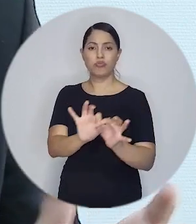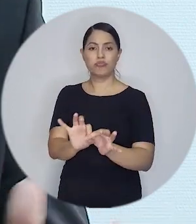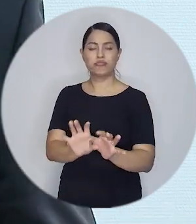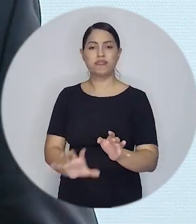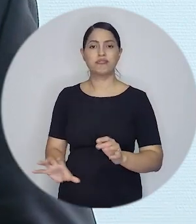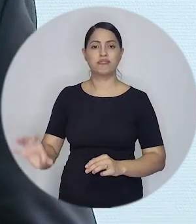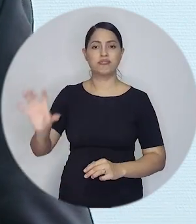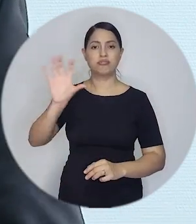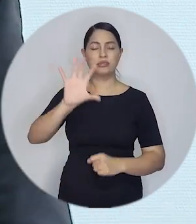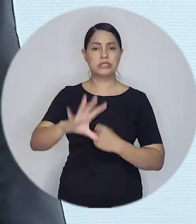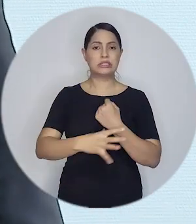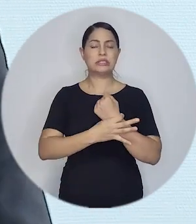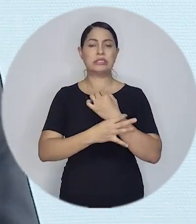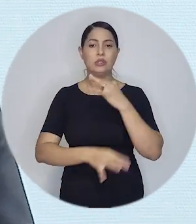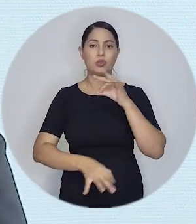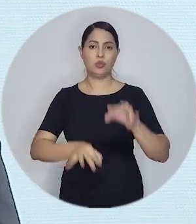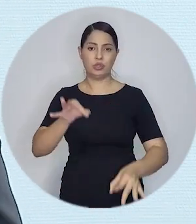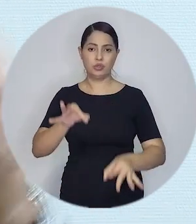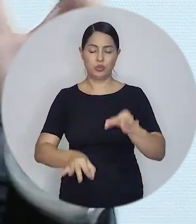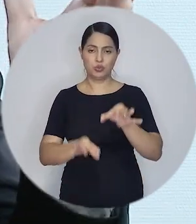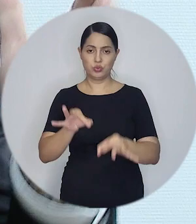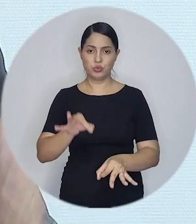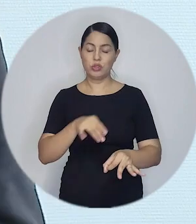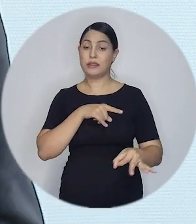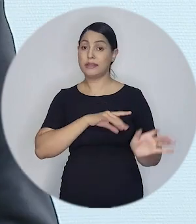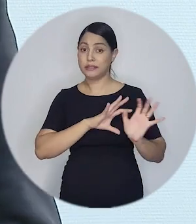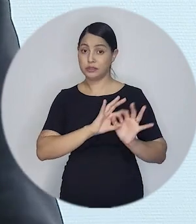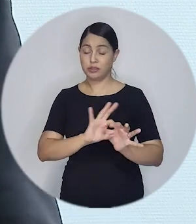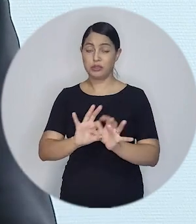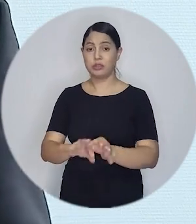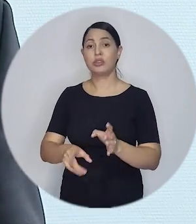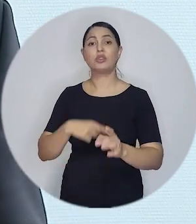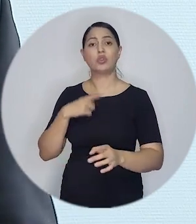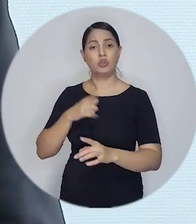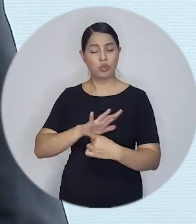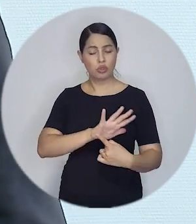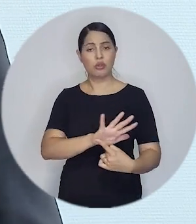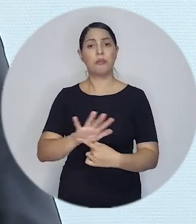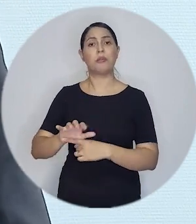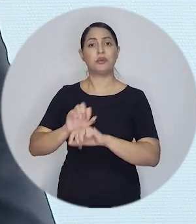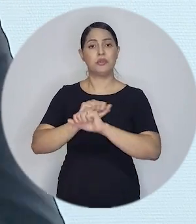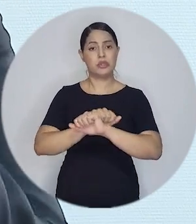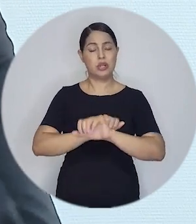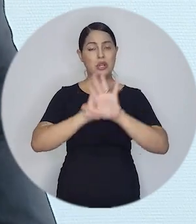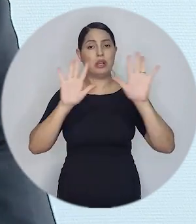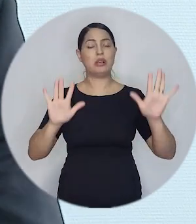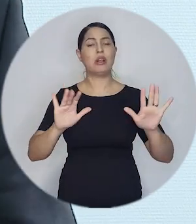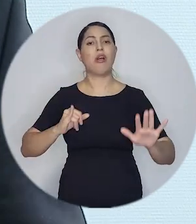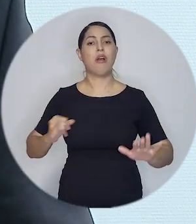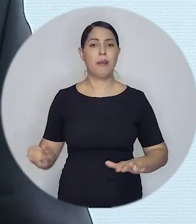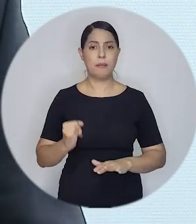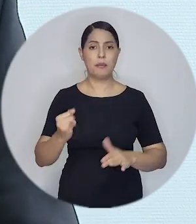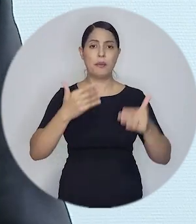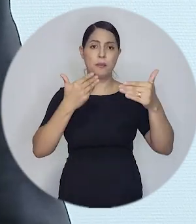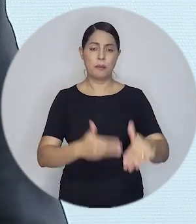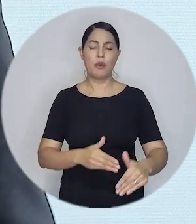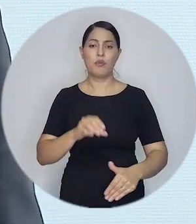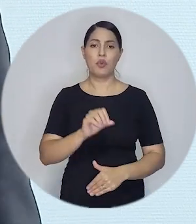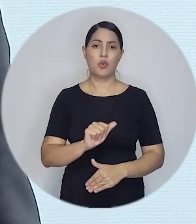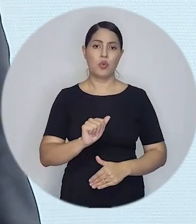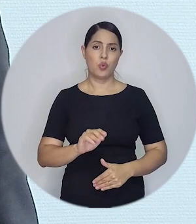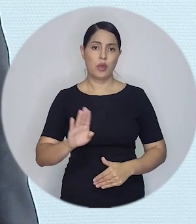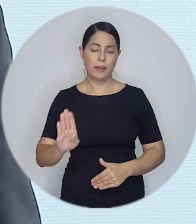dar segurança jurídica a todas as seccionais, para que nós possamos, com isso, cada vez mais demonstrar a